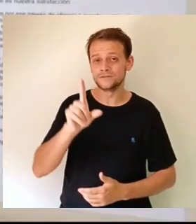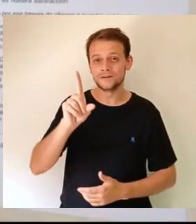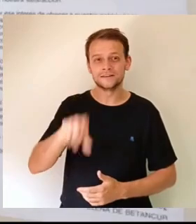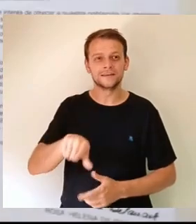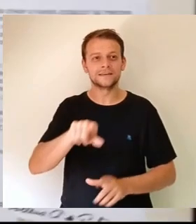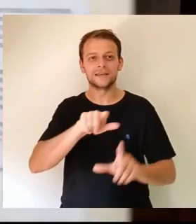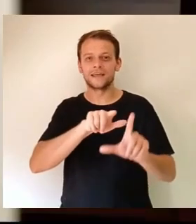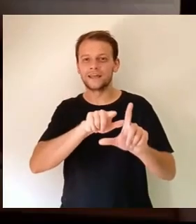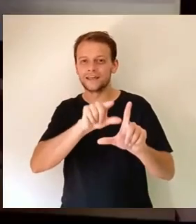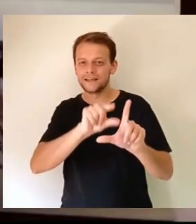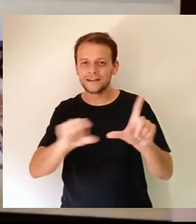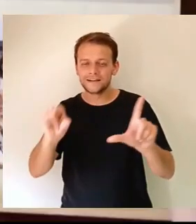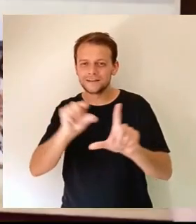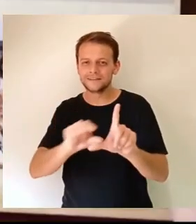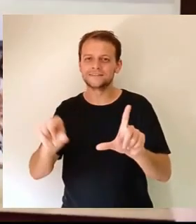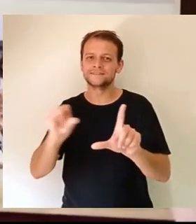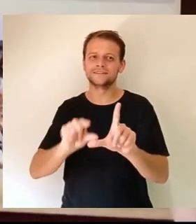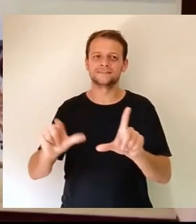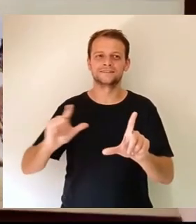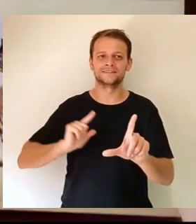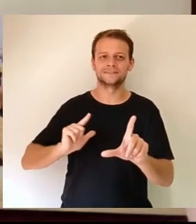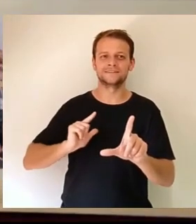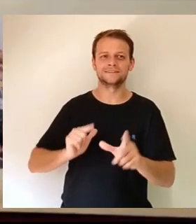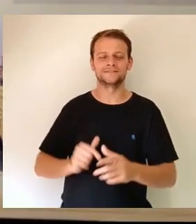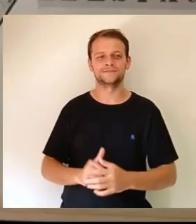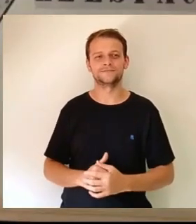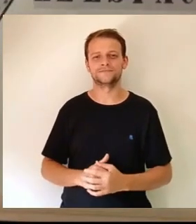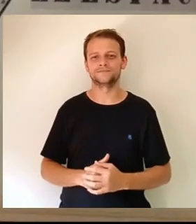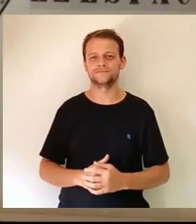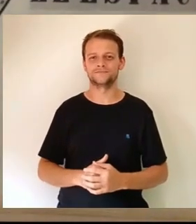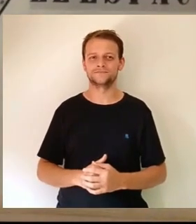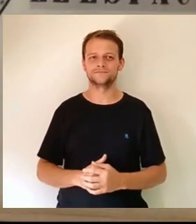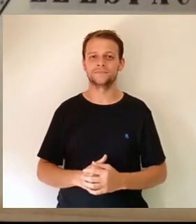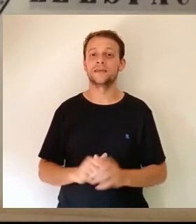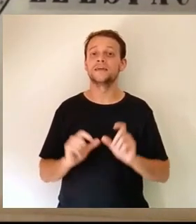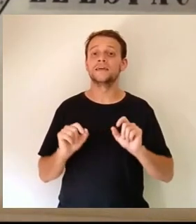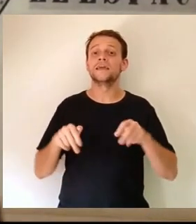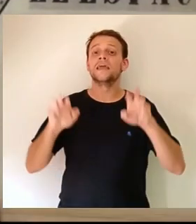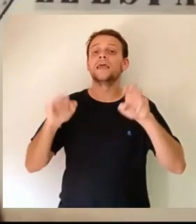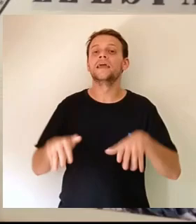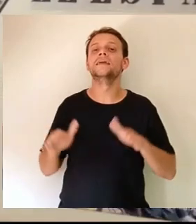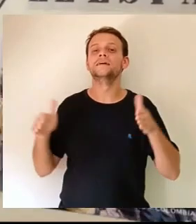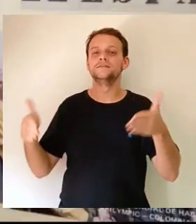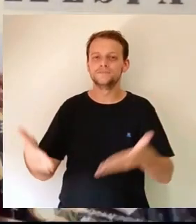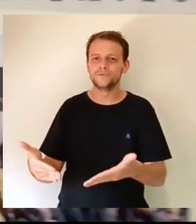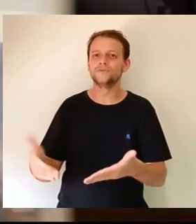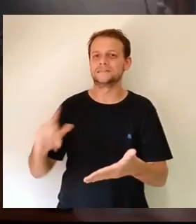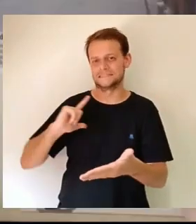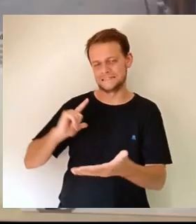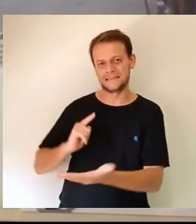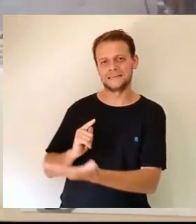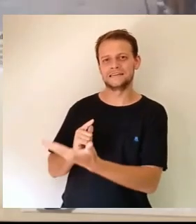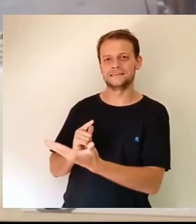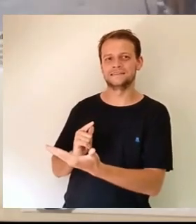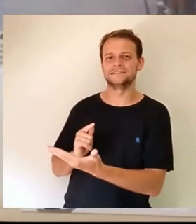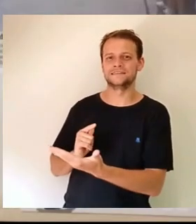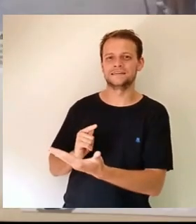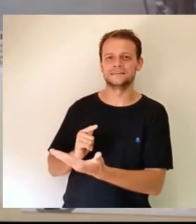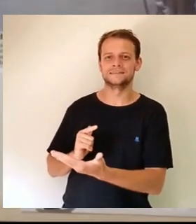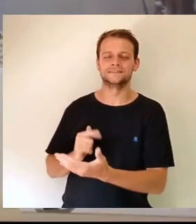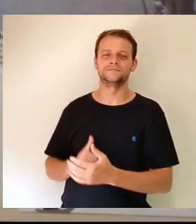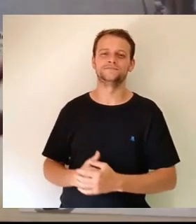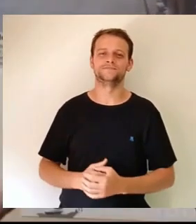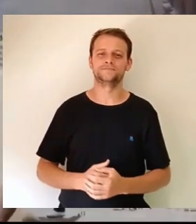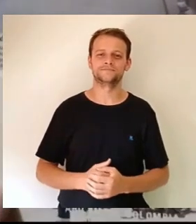Ele conta, né? Ele é bem legendado, então ele tem até os quem participou,